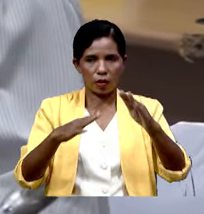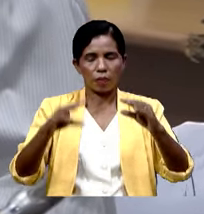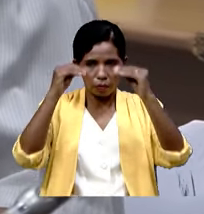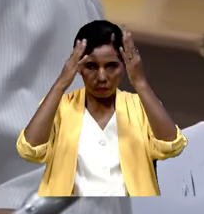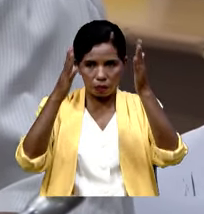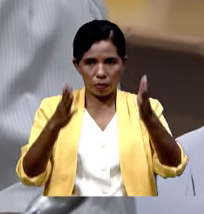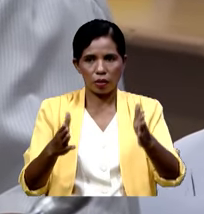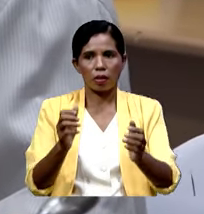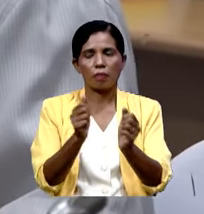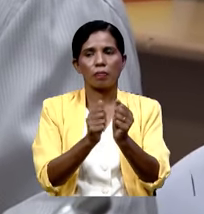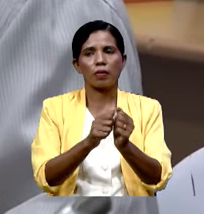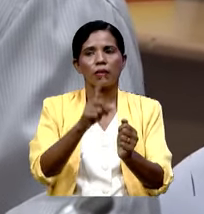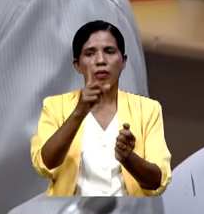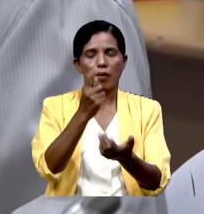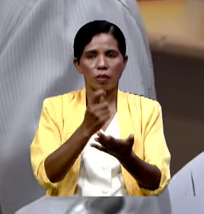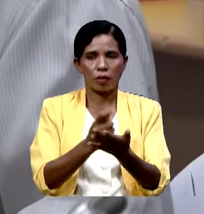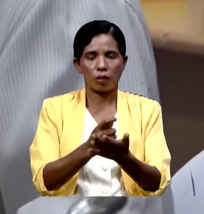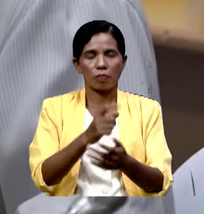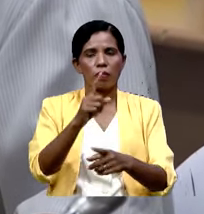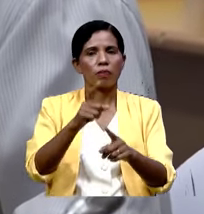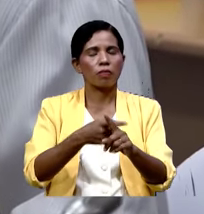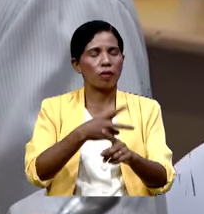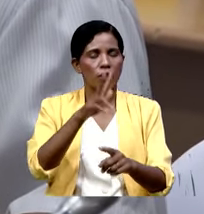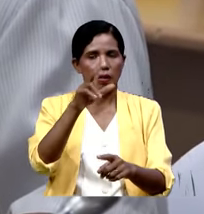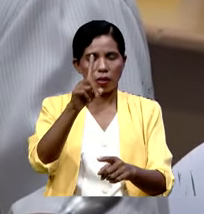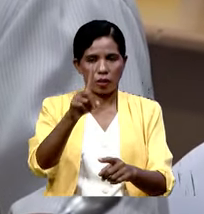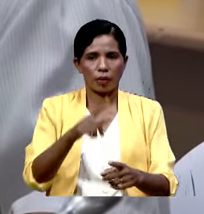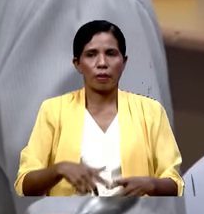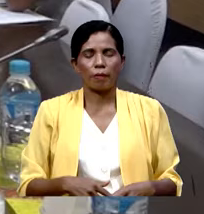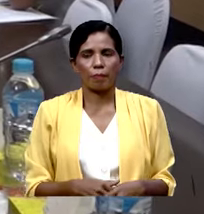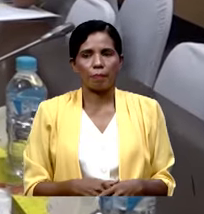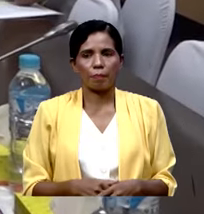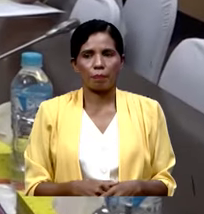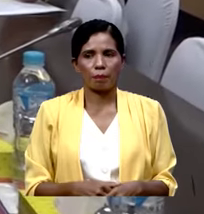voluntário reunida recém e a prazo fulangida. Equipa cobertura, GMN.